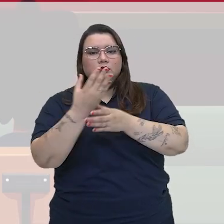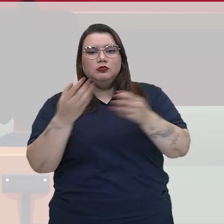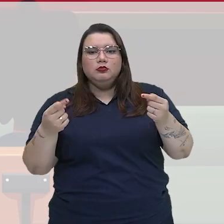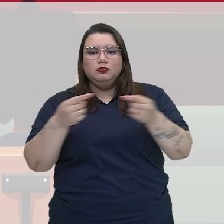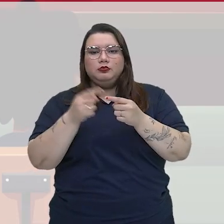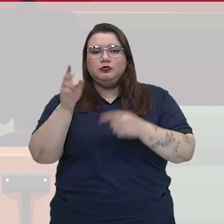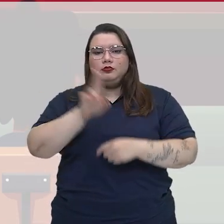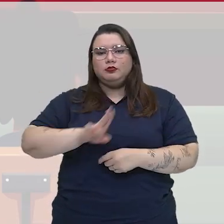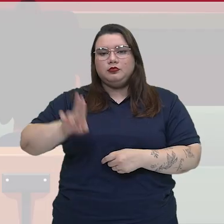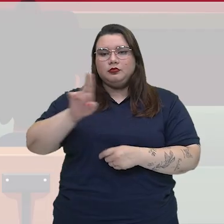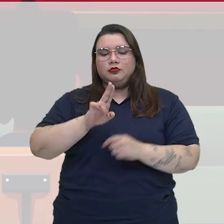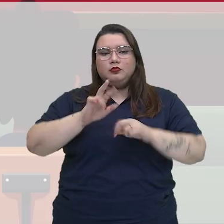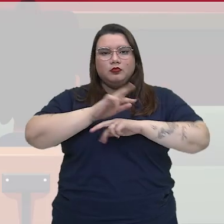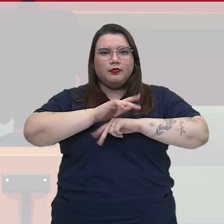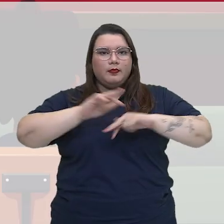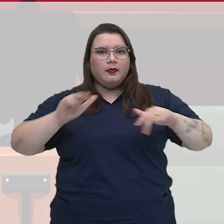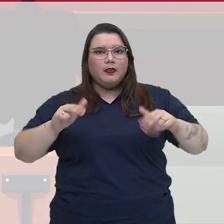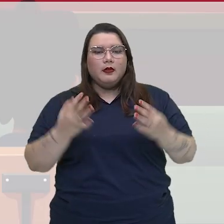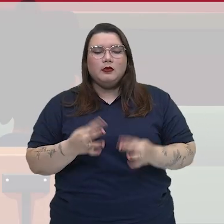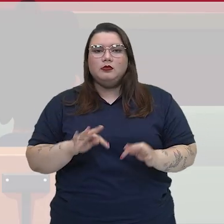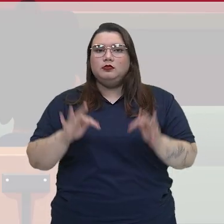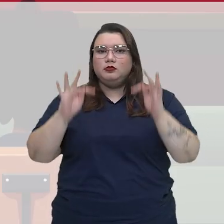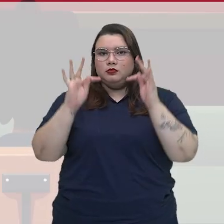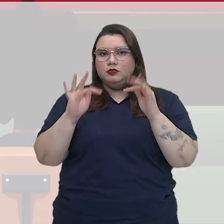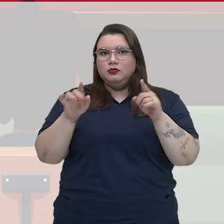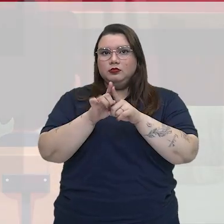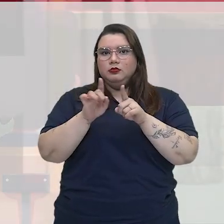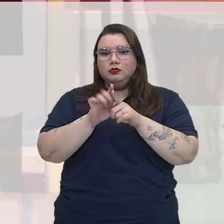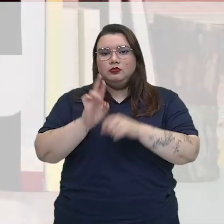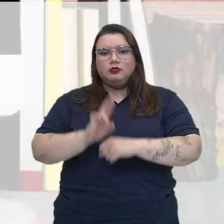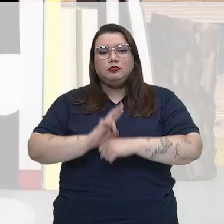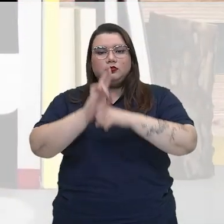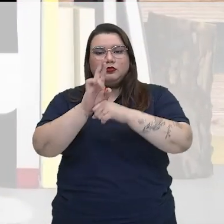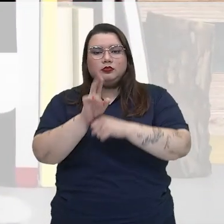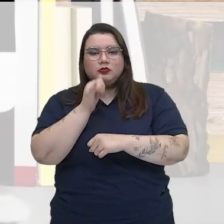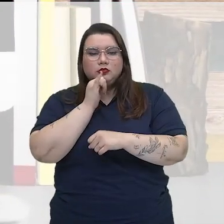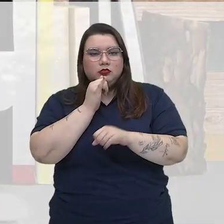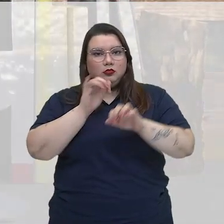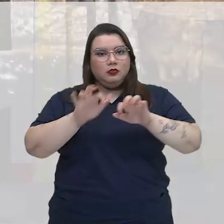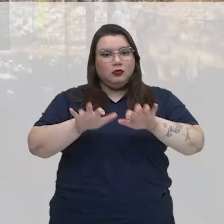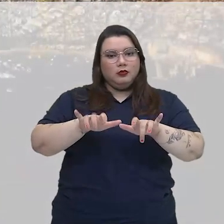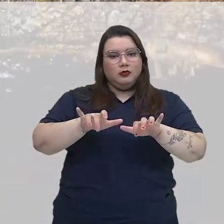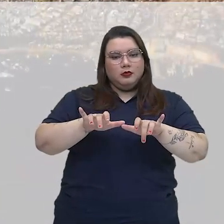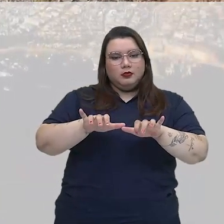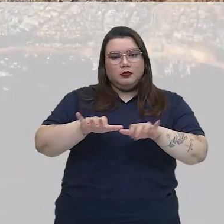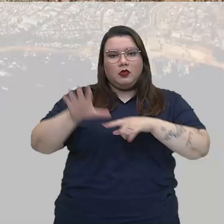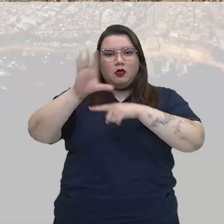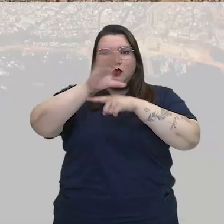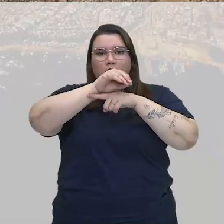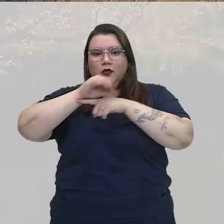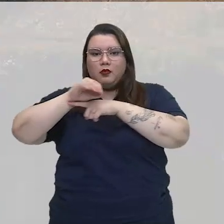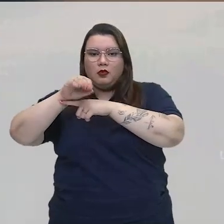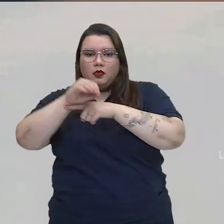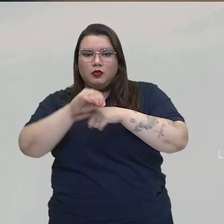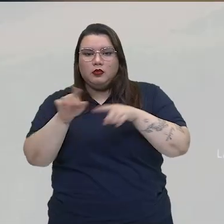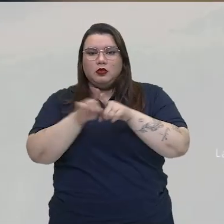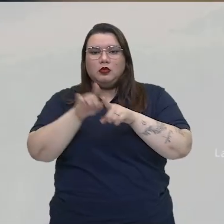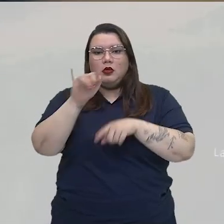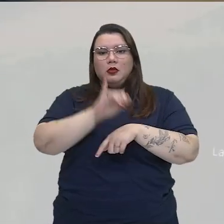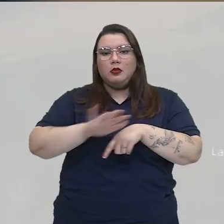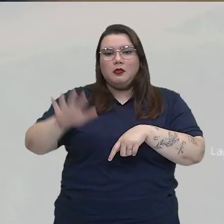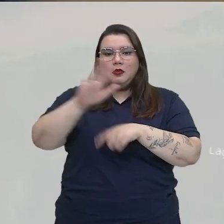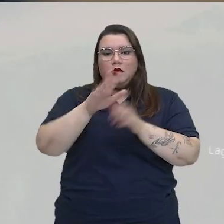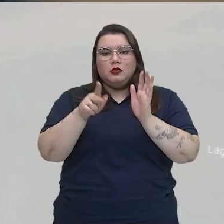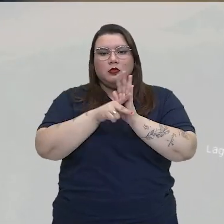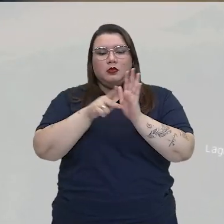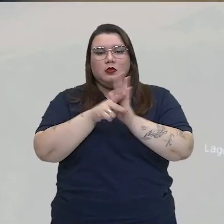a utilização das mais variadas tecnologias e recursos, como computadores, fotos aéreas e imagens de satélites